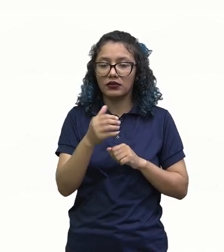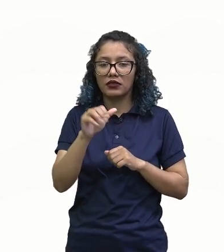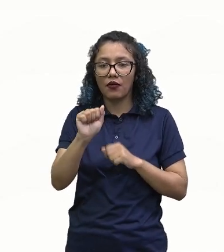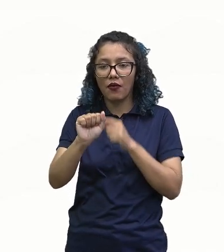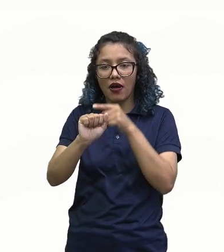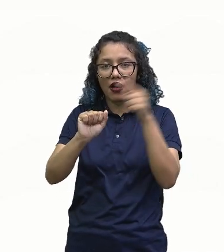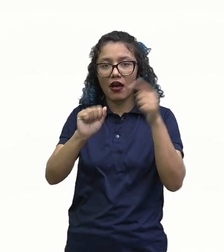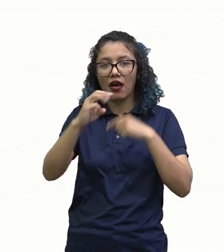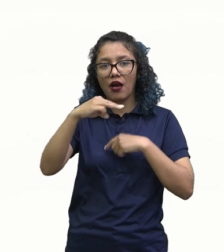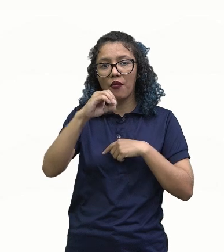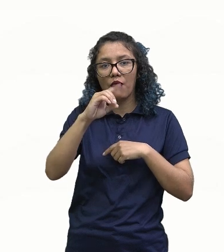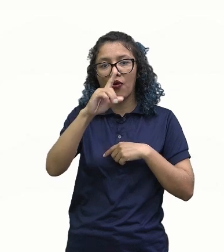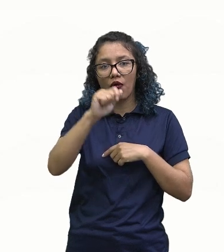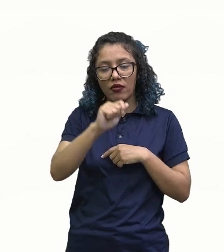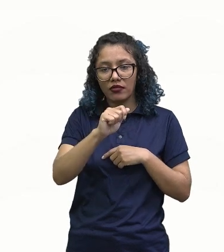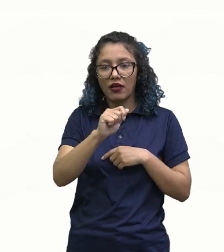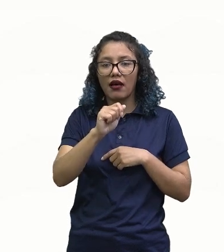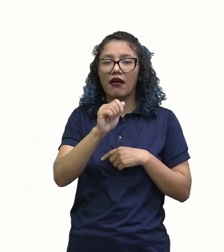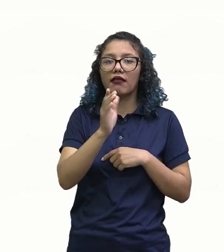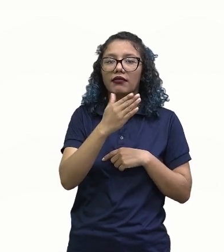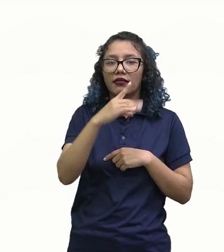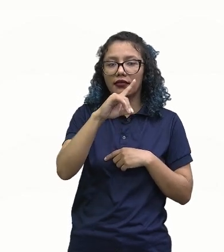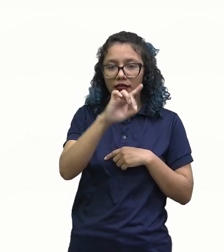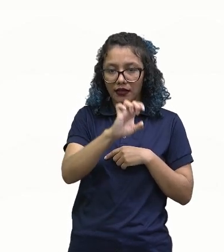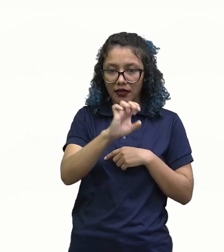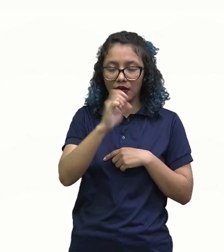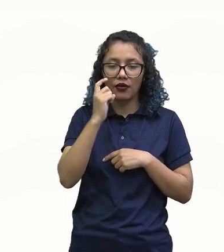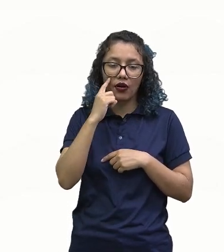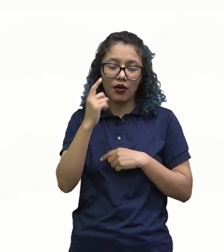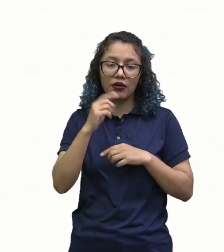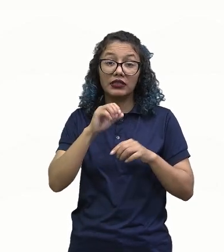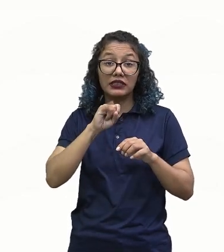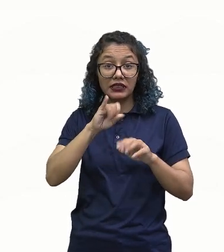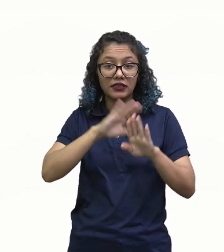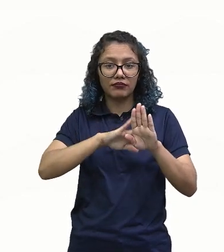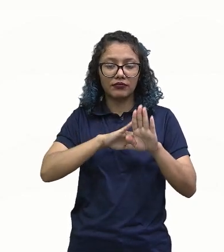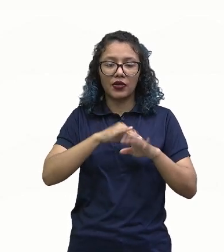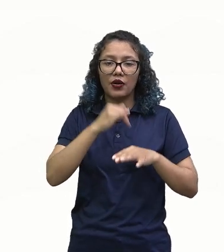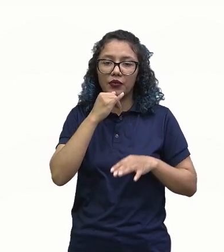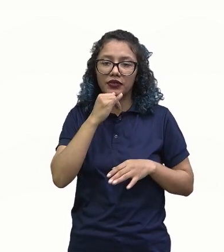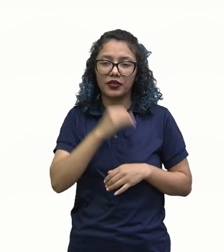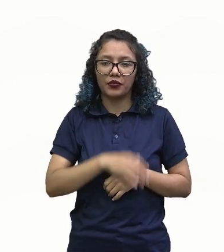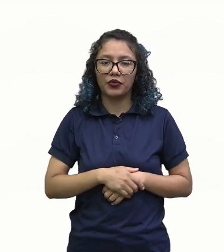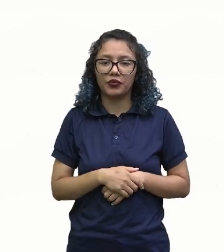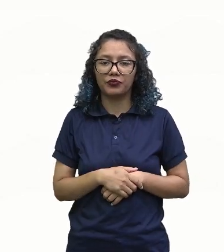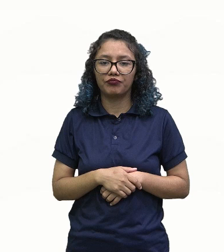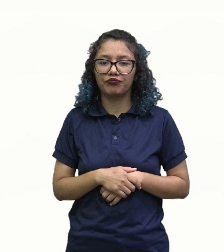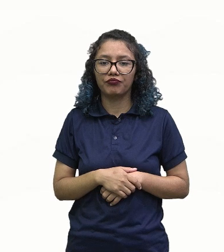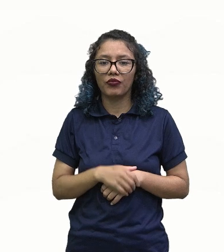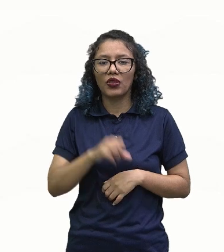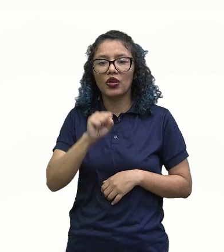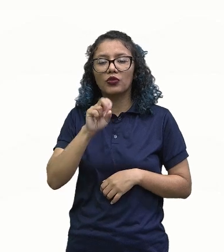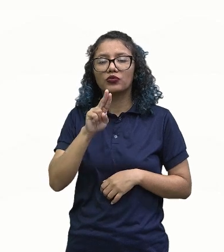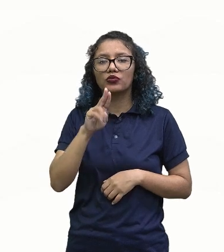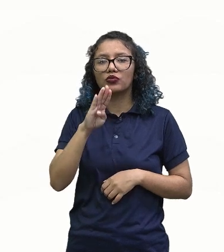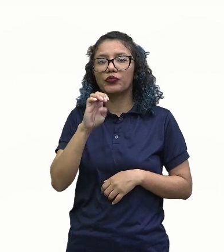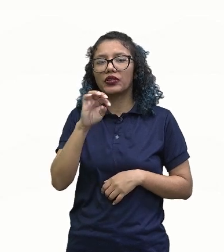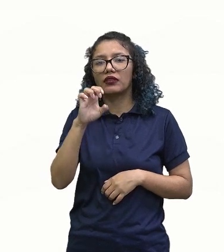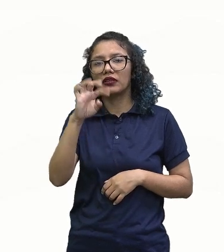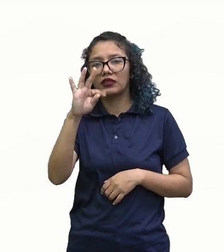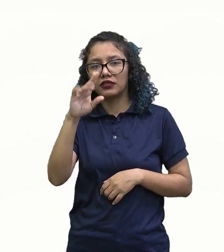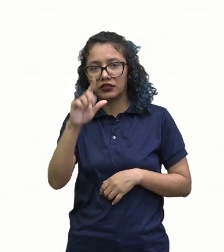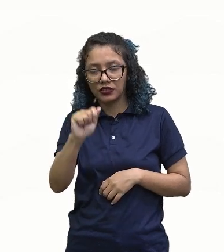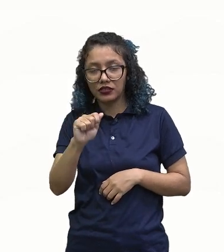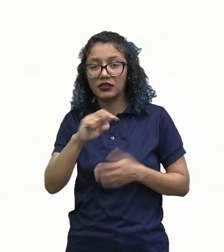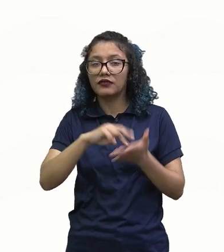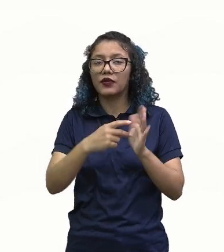ela está subentendida. Observem bem, ó. O que significa subentendido? Significa que não